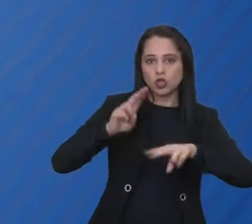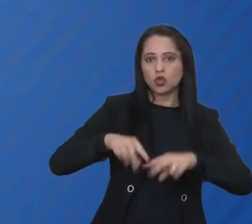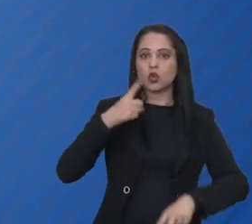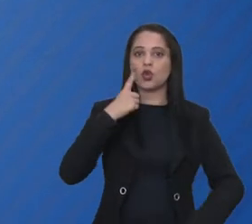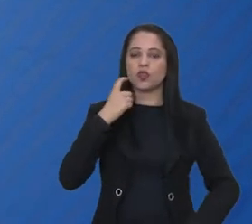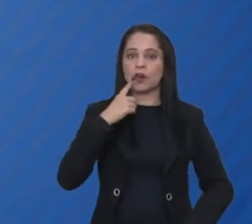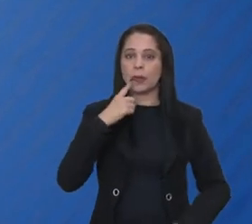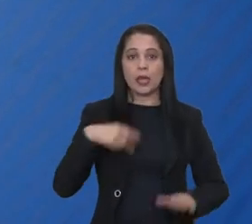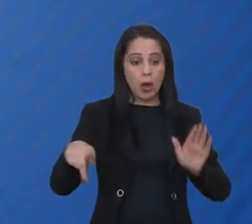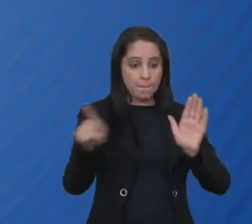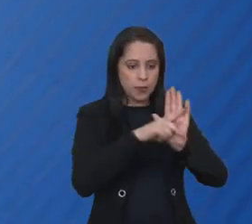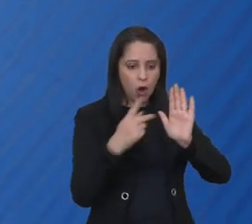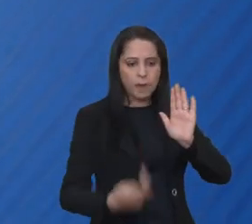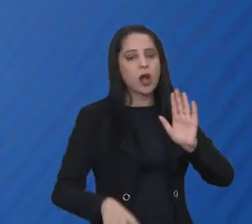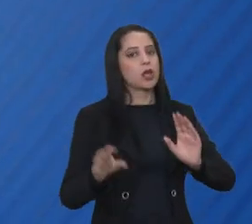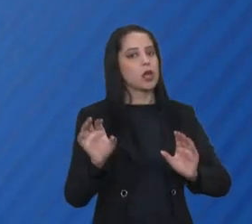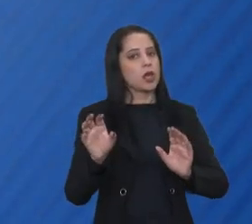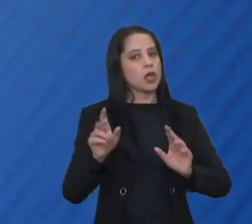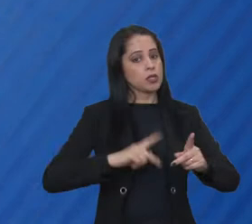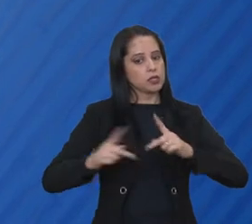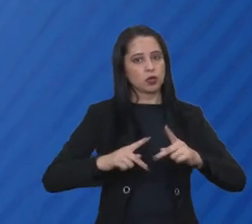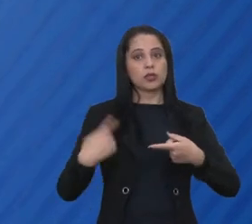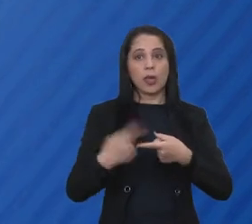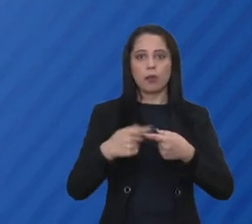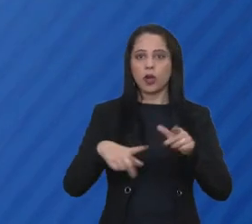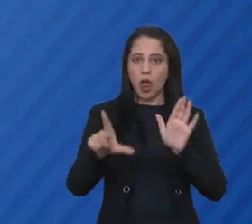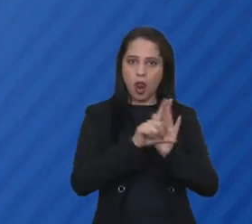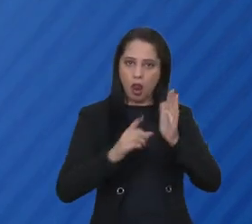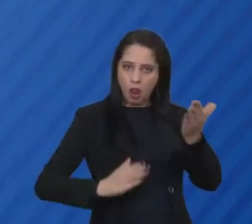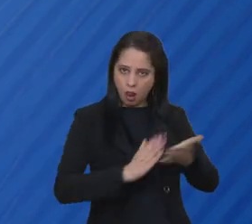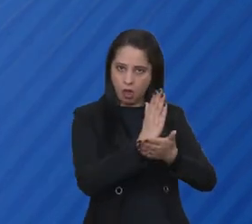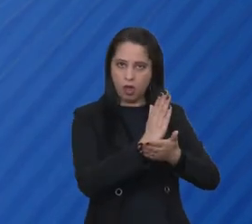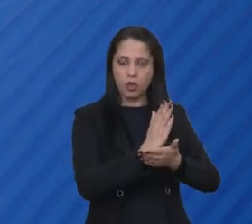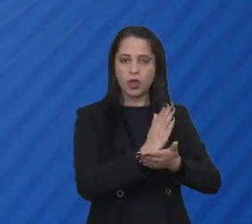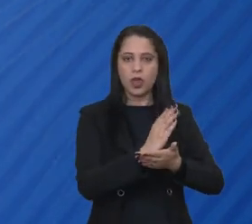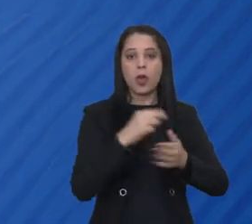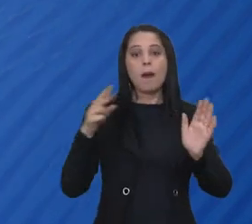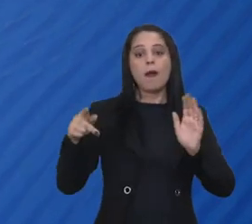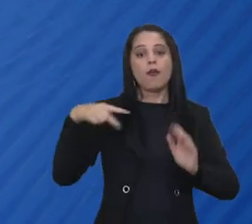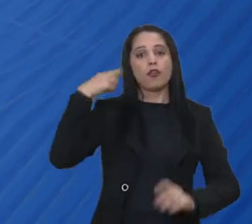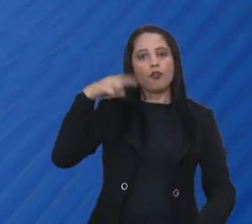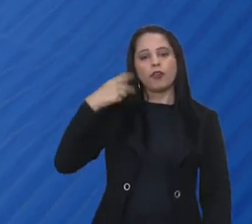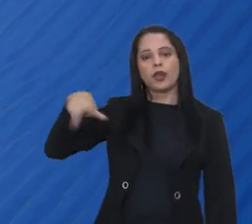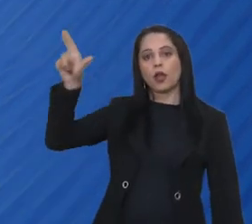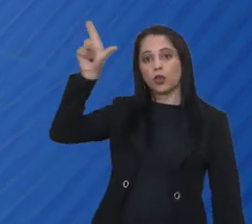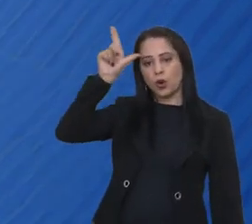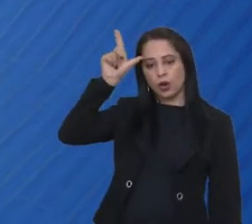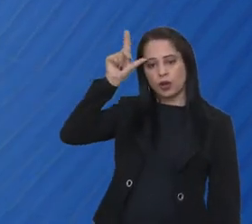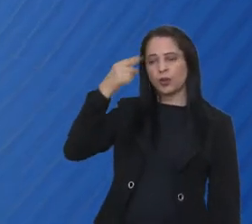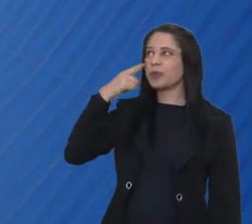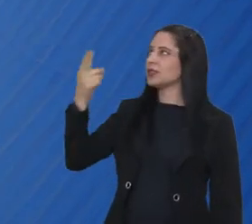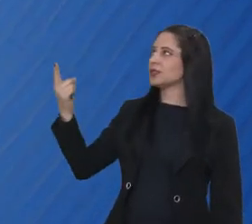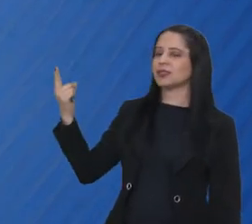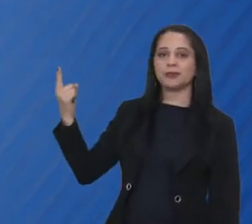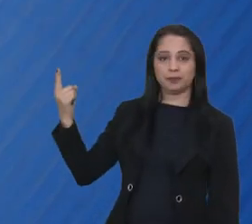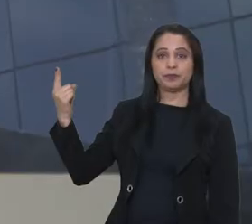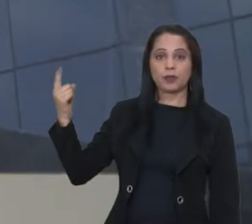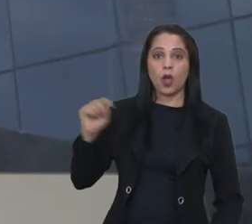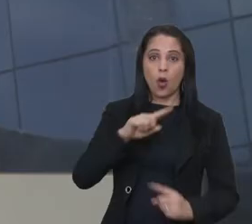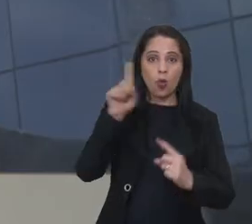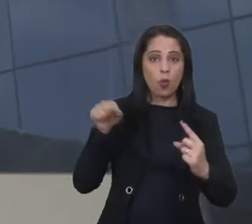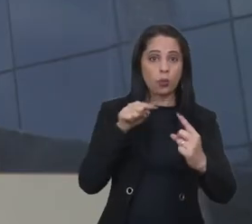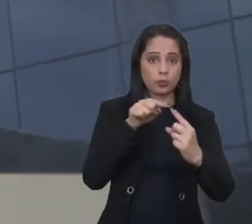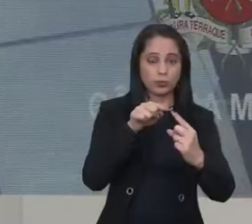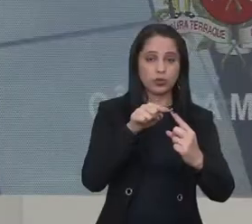e a campanha Junho vermelho também é um evento oficial de São José dos Campos a partir de uma lei apresentada pelo vereador Lino Bispo